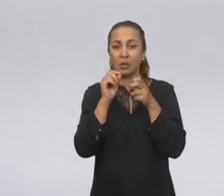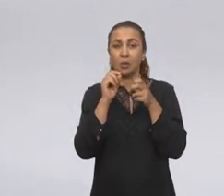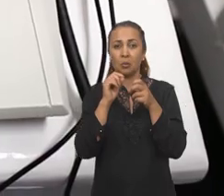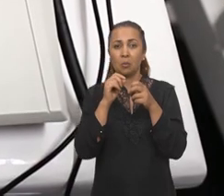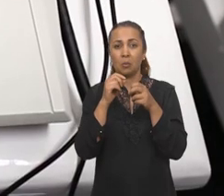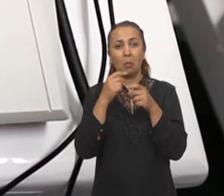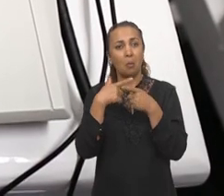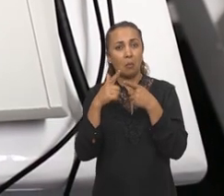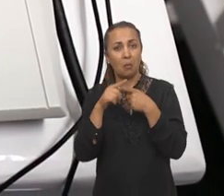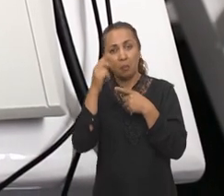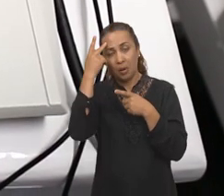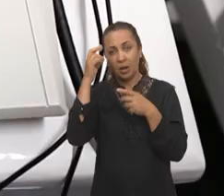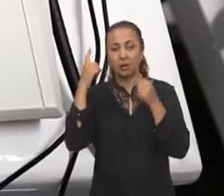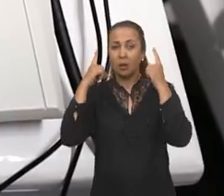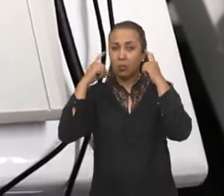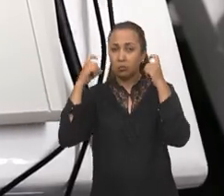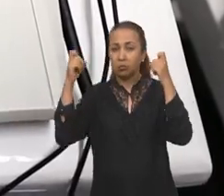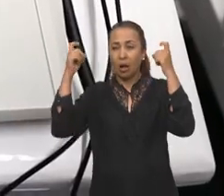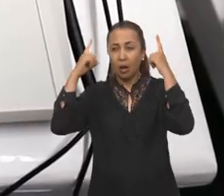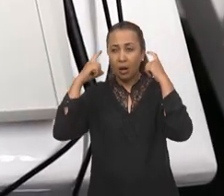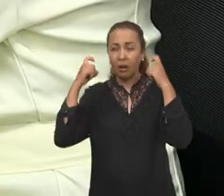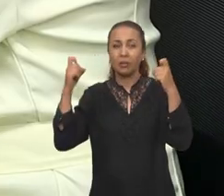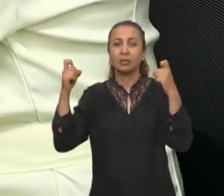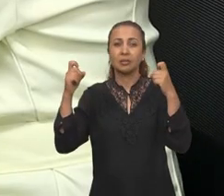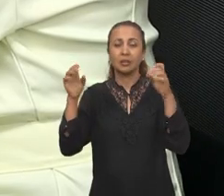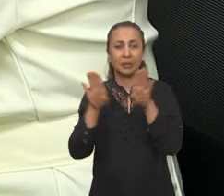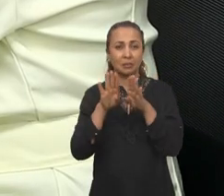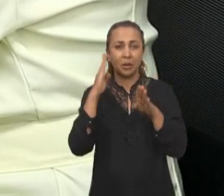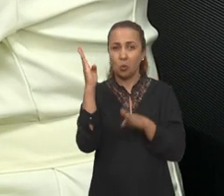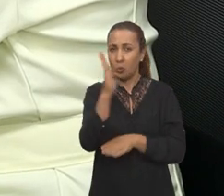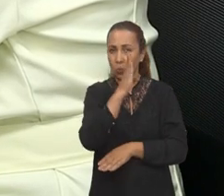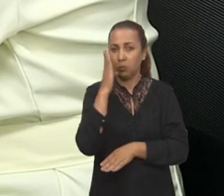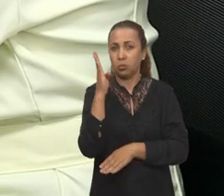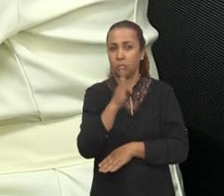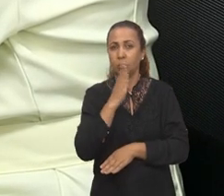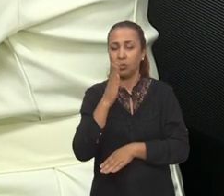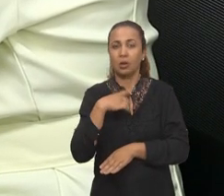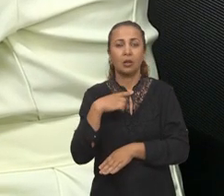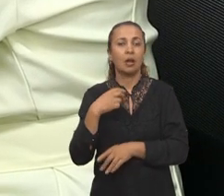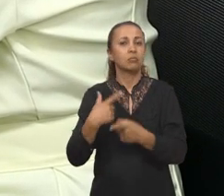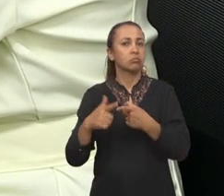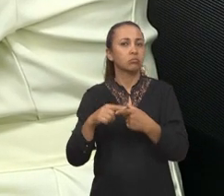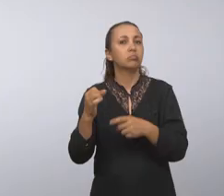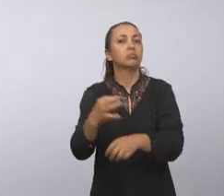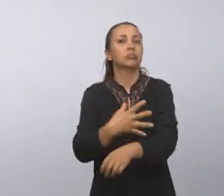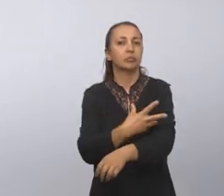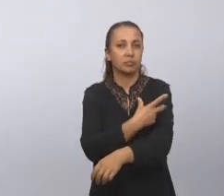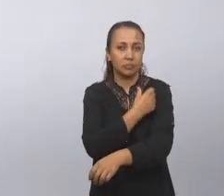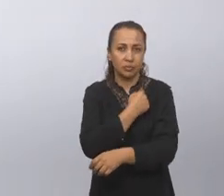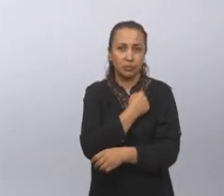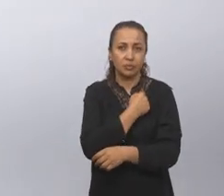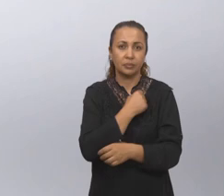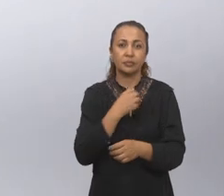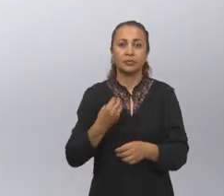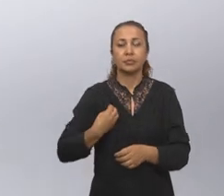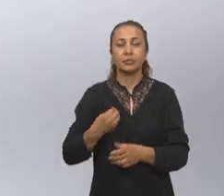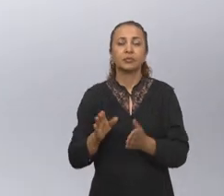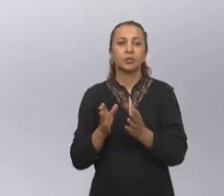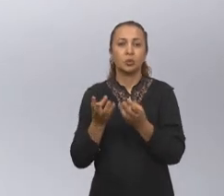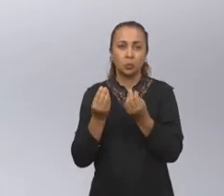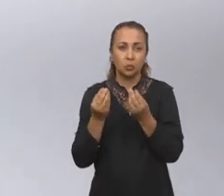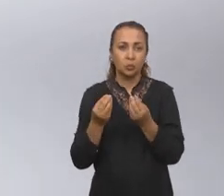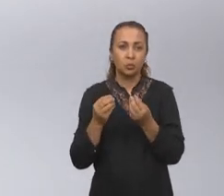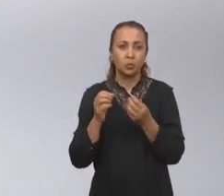aí para o zumbido e para a mesma tontura Então o que pode desencadear sem problemas emocionais e também estão muito